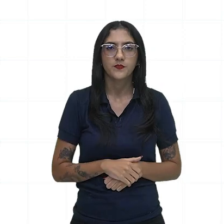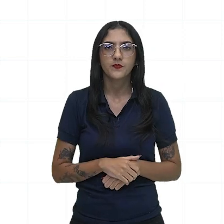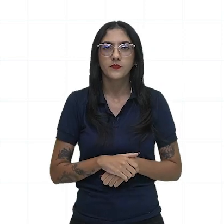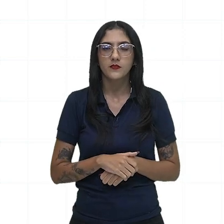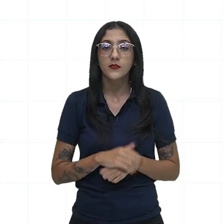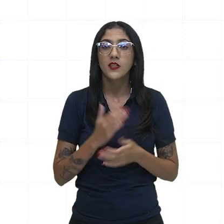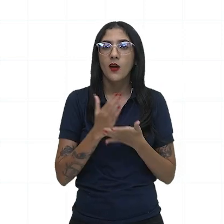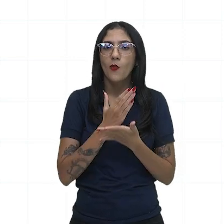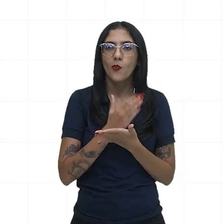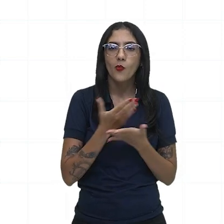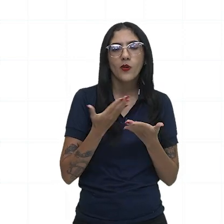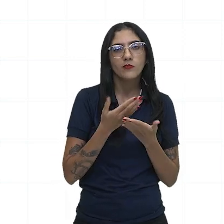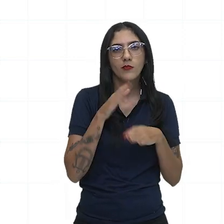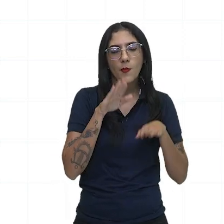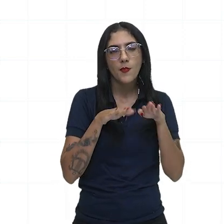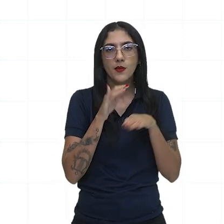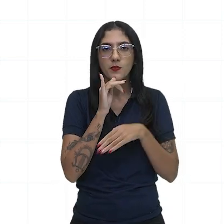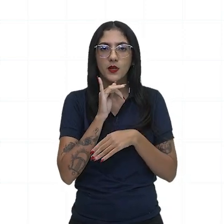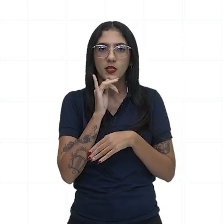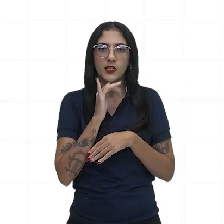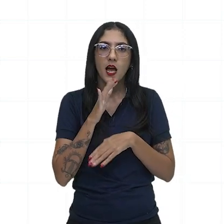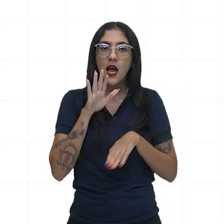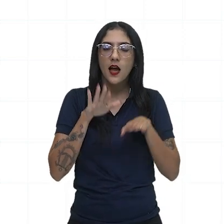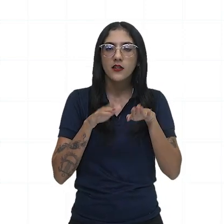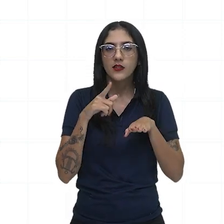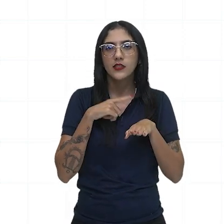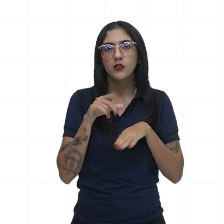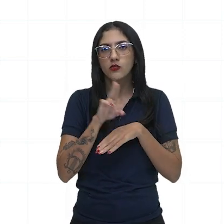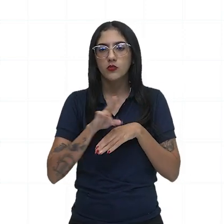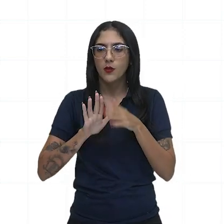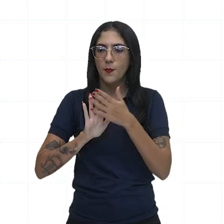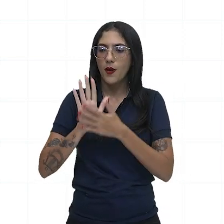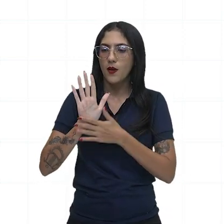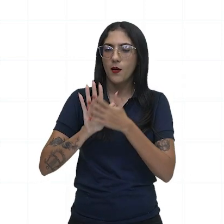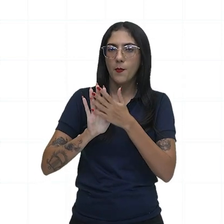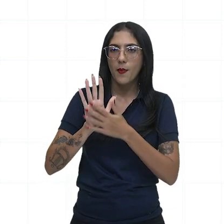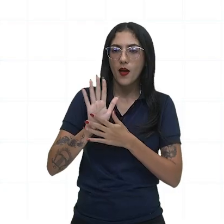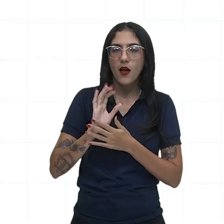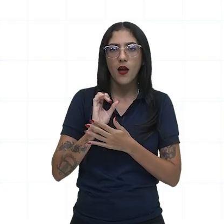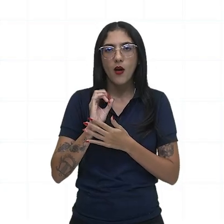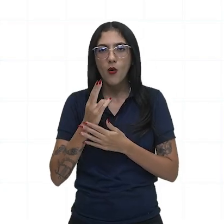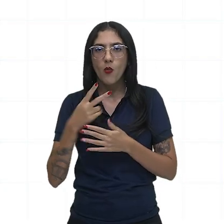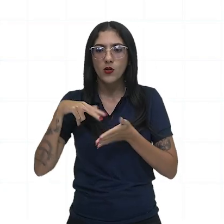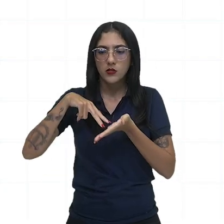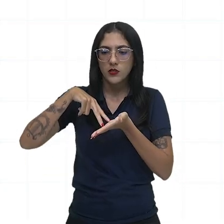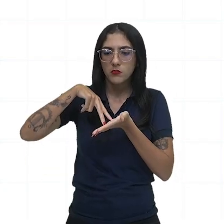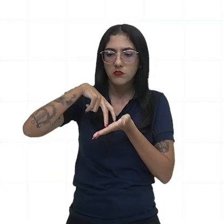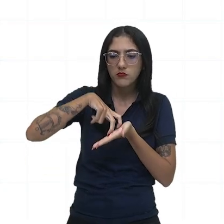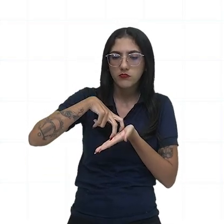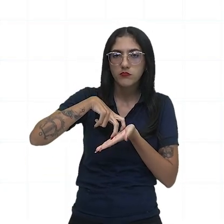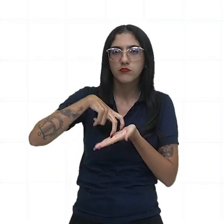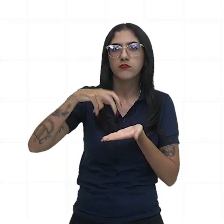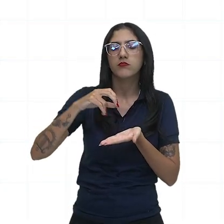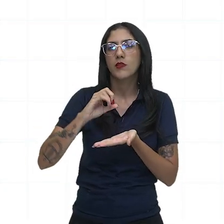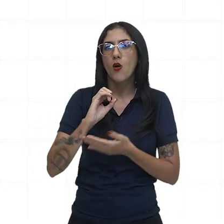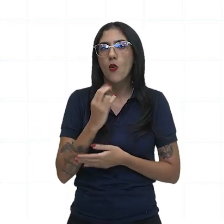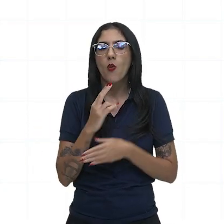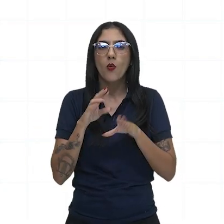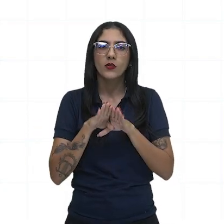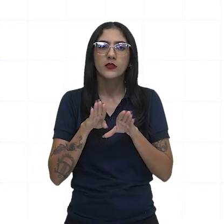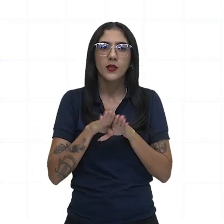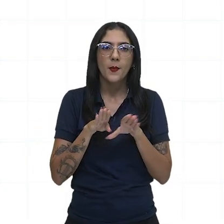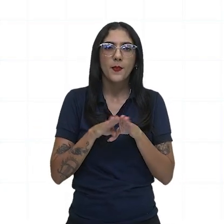Algumas variações, às vezes eles começam com a mão espalmada, outras vezes semi-agachados, né? Às vezes